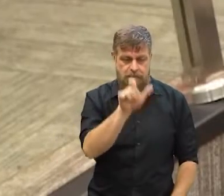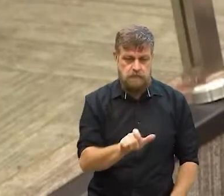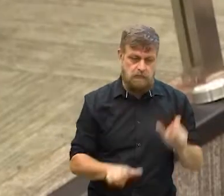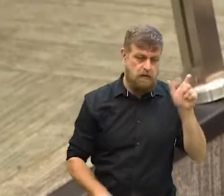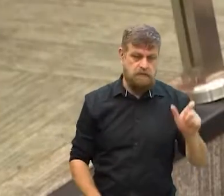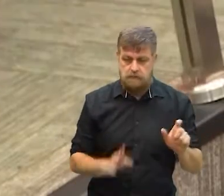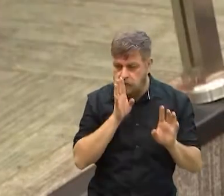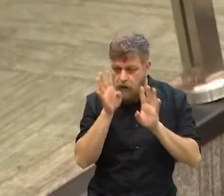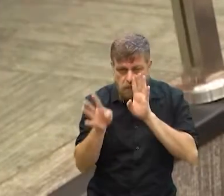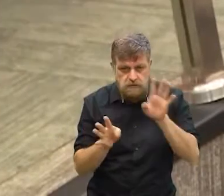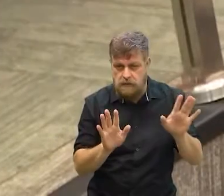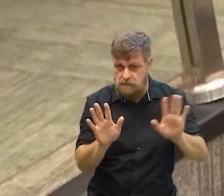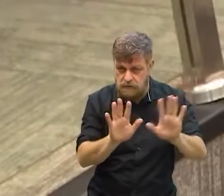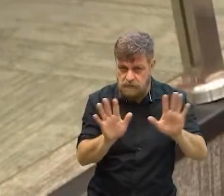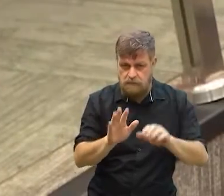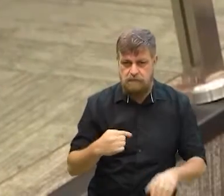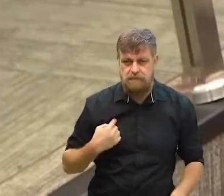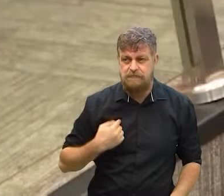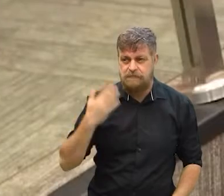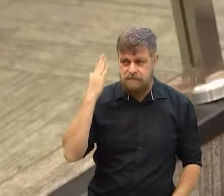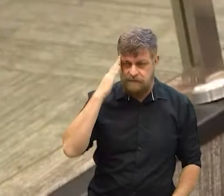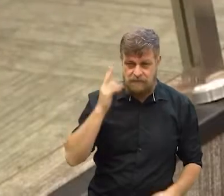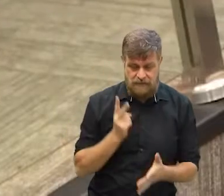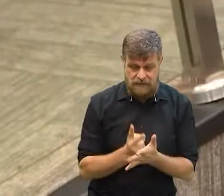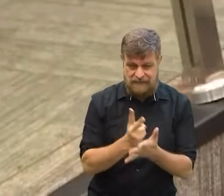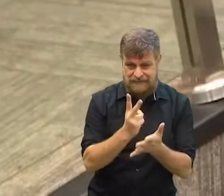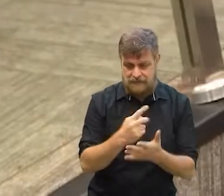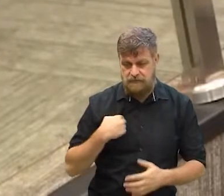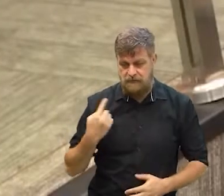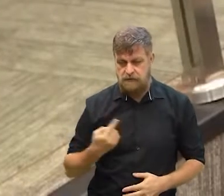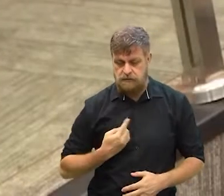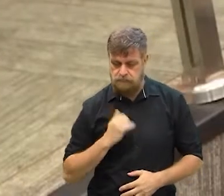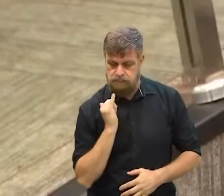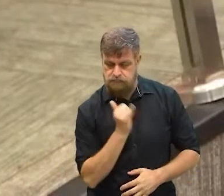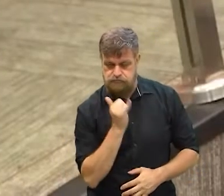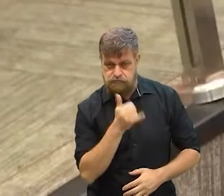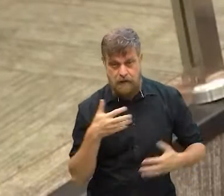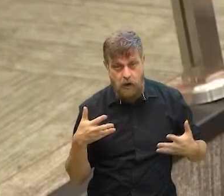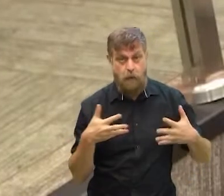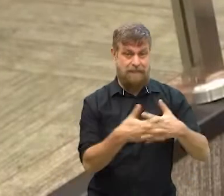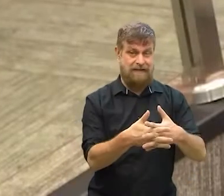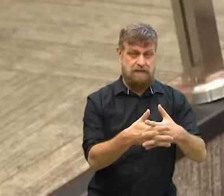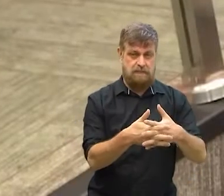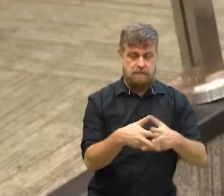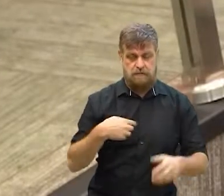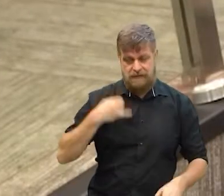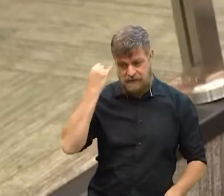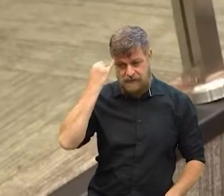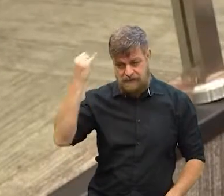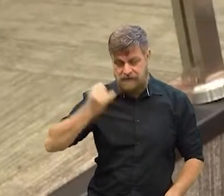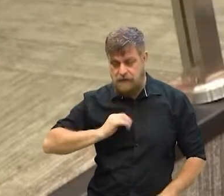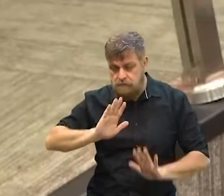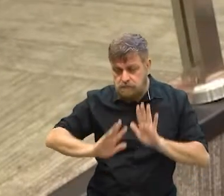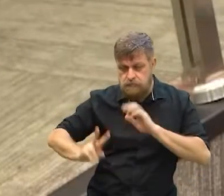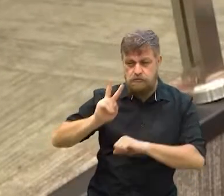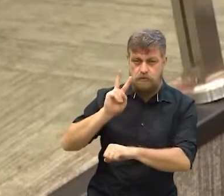B possam fazer, mas você sabe que a gente sempre generalizar, né, é muito complicado. Então, a minha